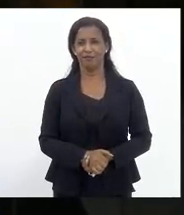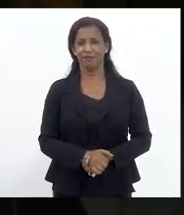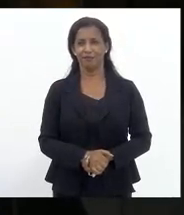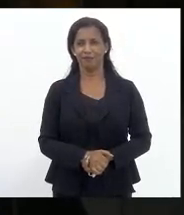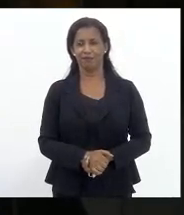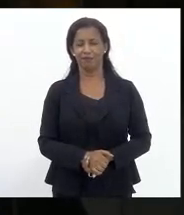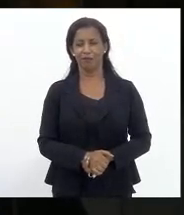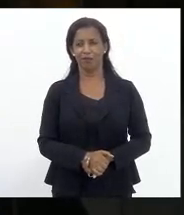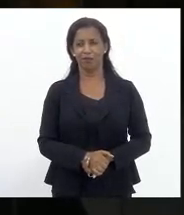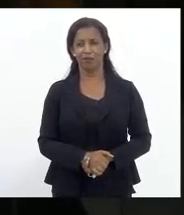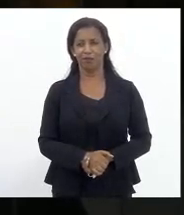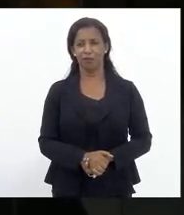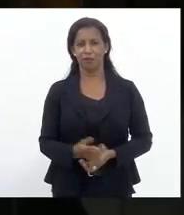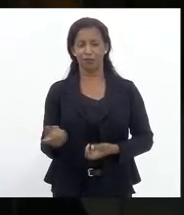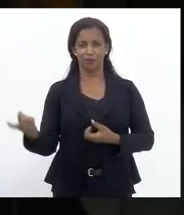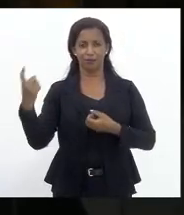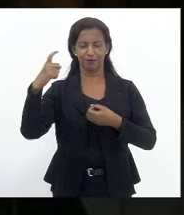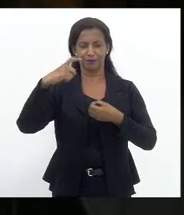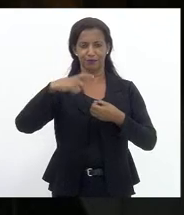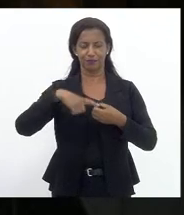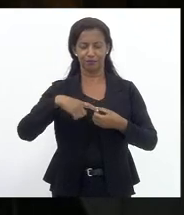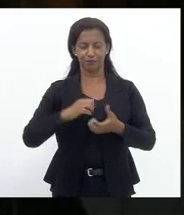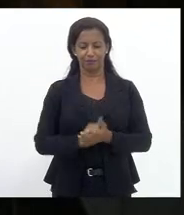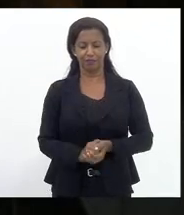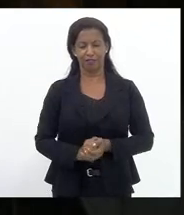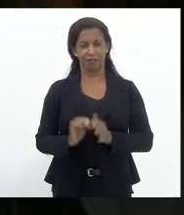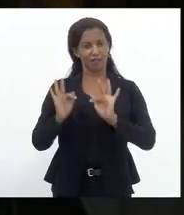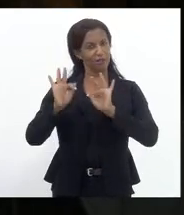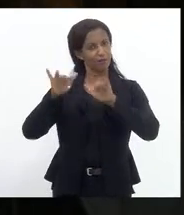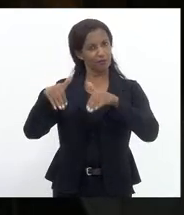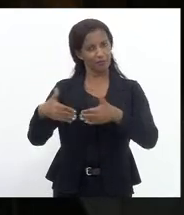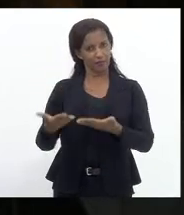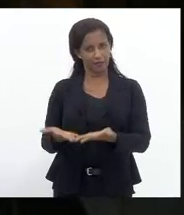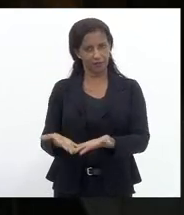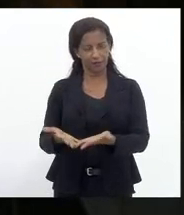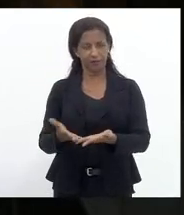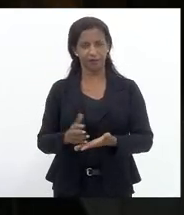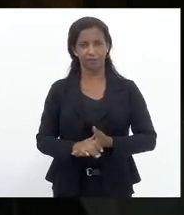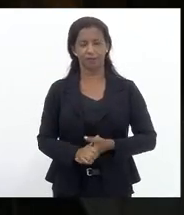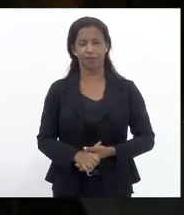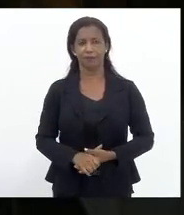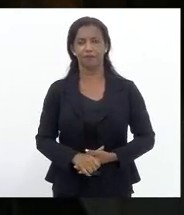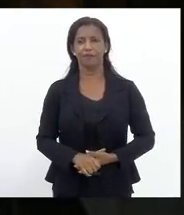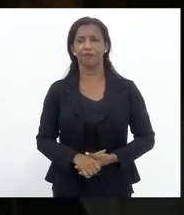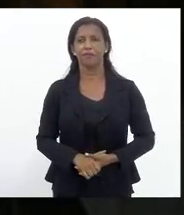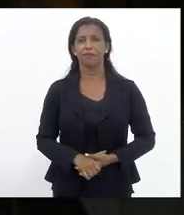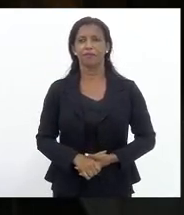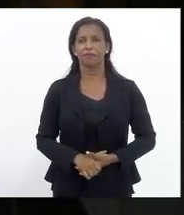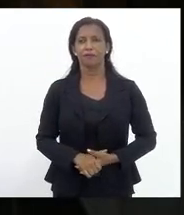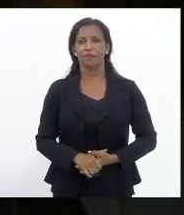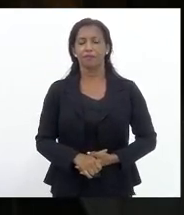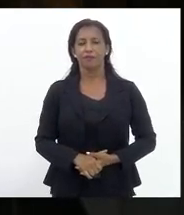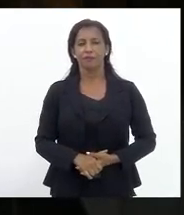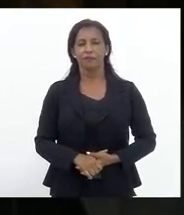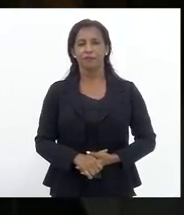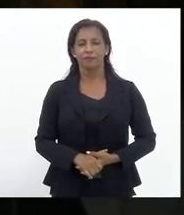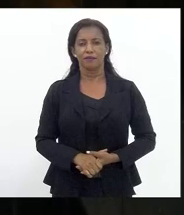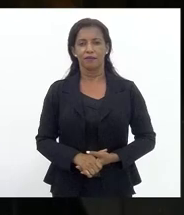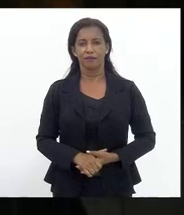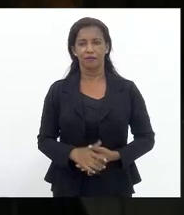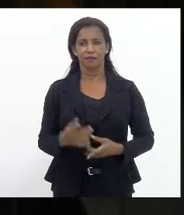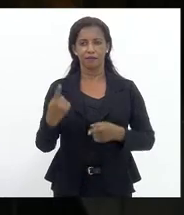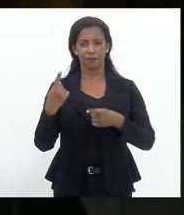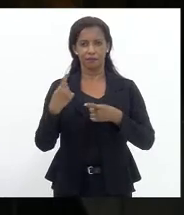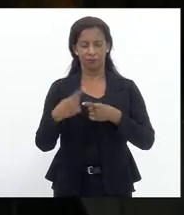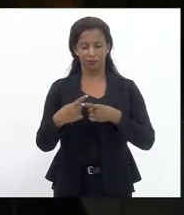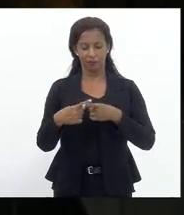eu retorno no expediente final, senhor presidente, porque a